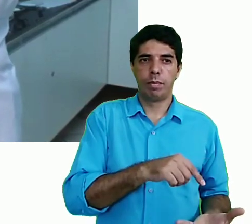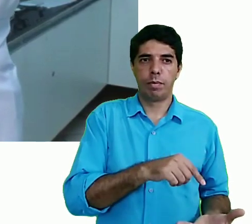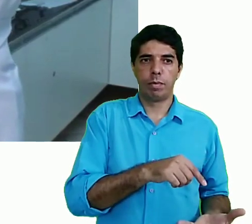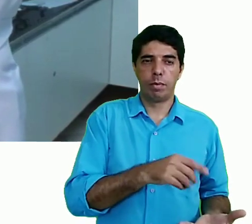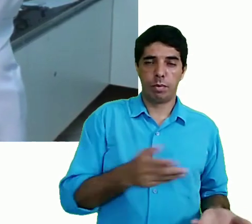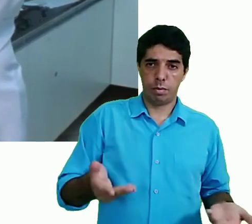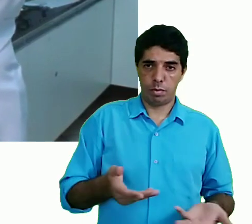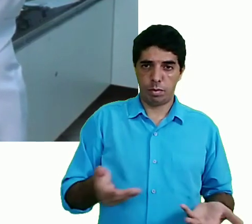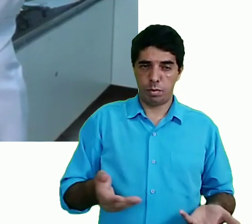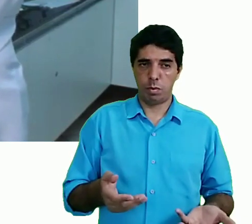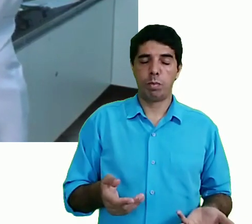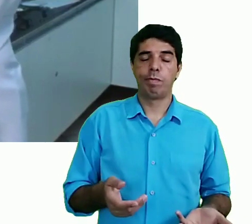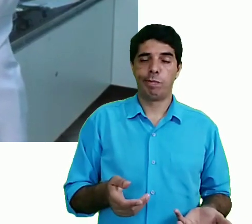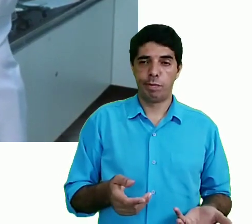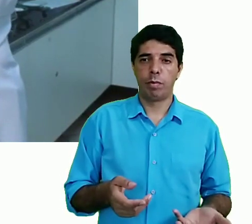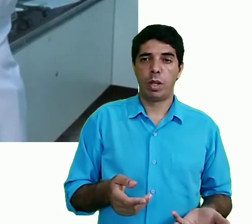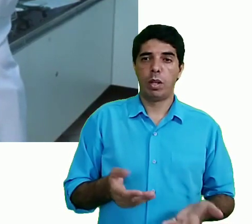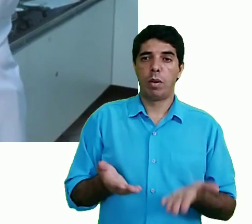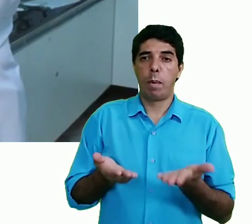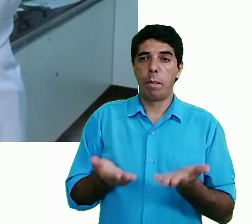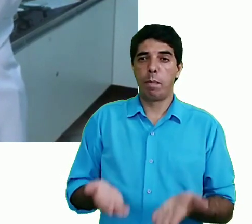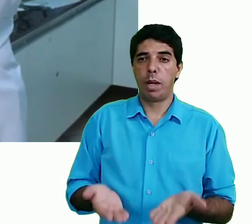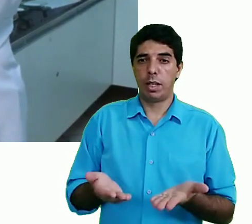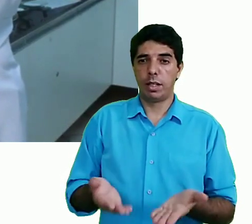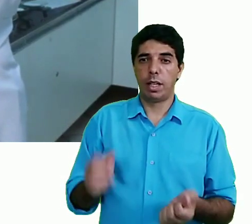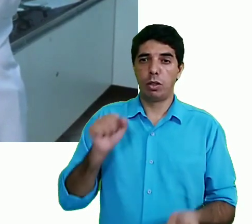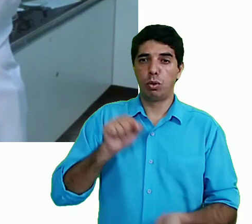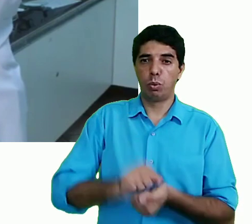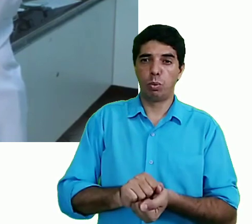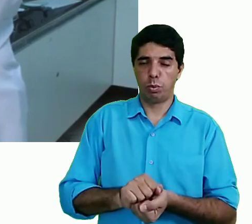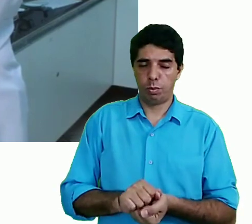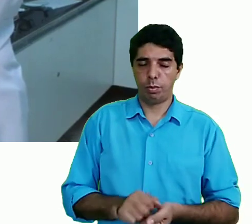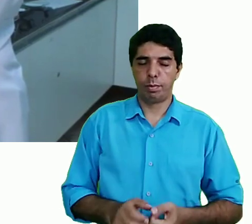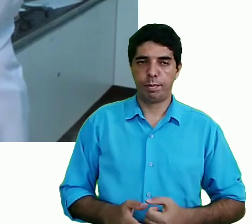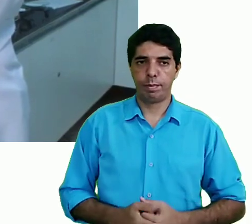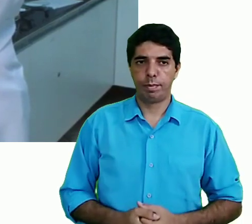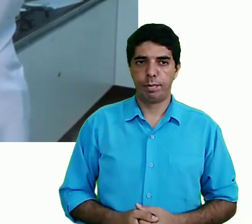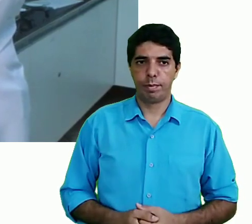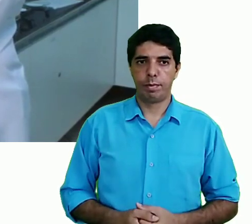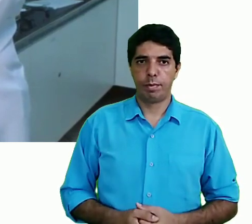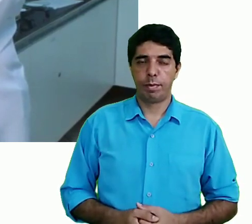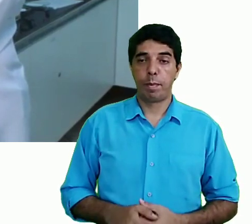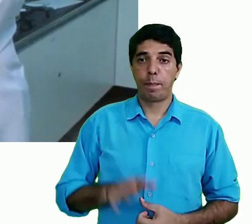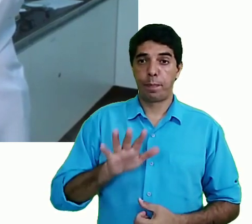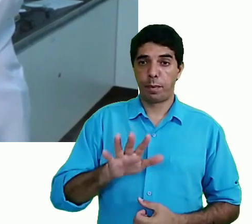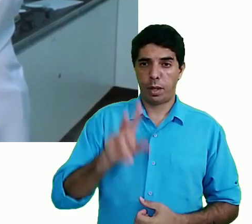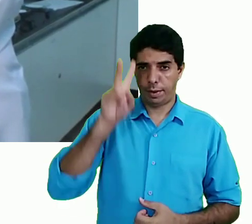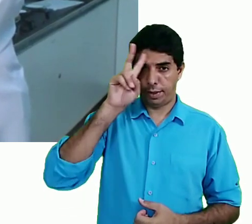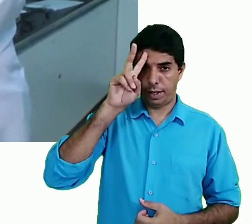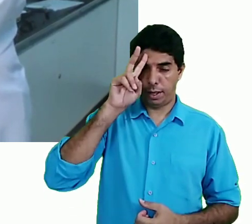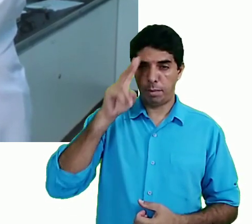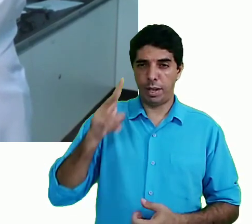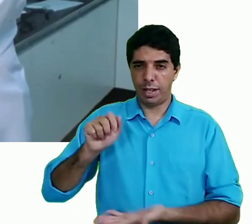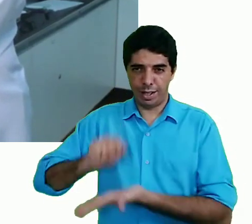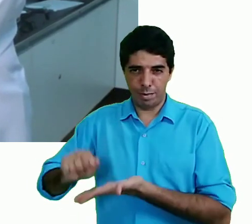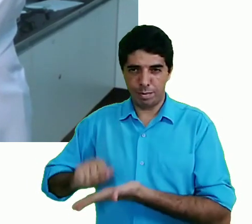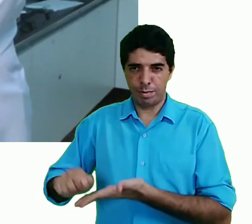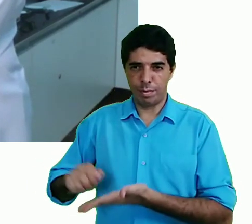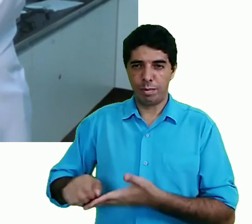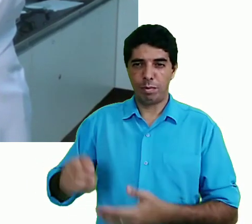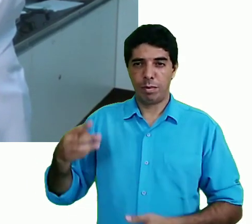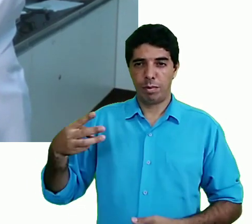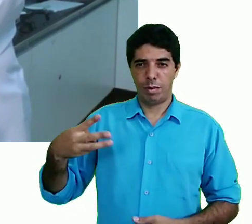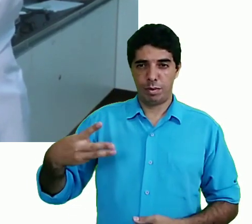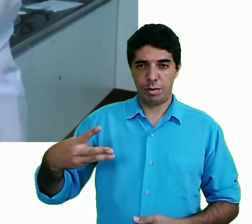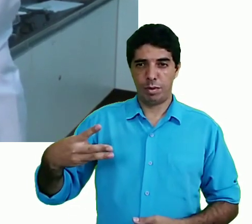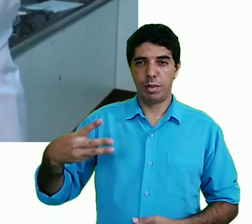novamente. E agora, nós iremos pesar o cadinho junto com a matéria-prima. Lembrando que a massa do cadinho foi